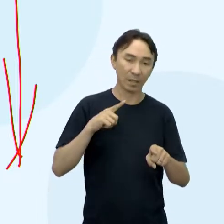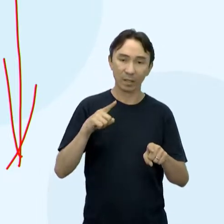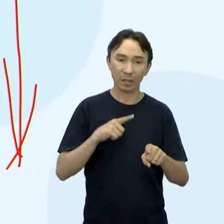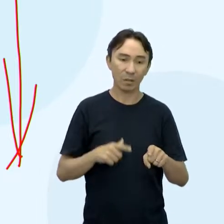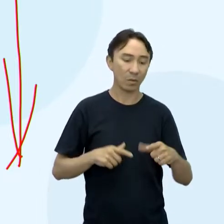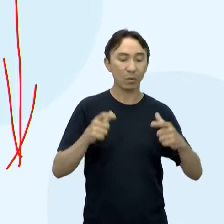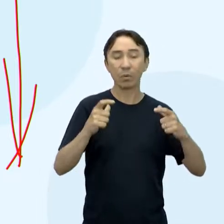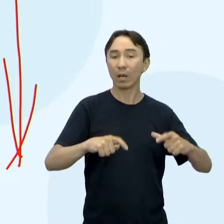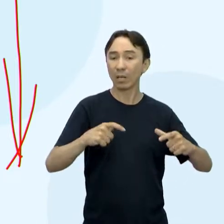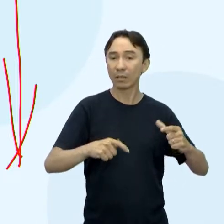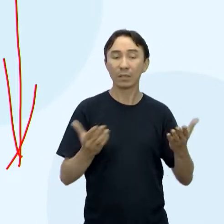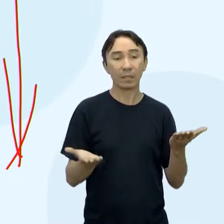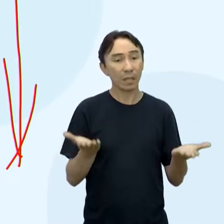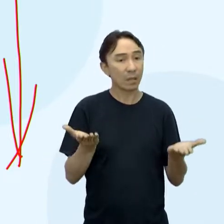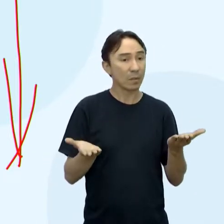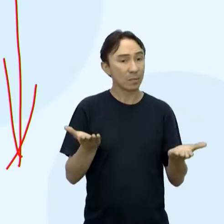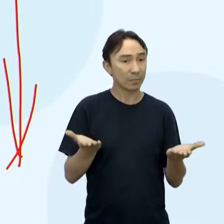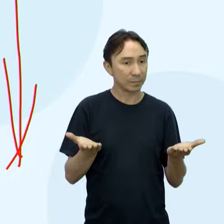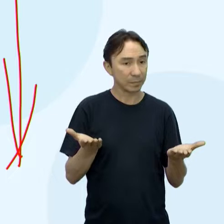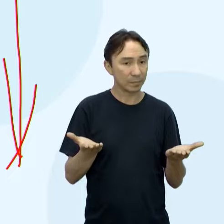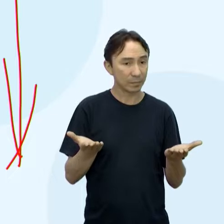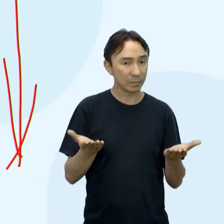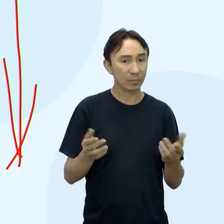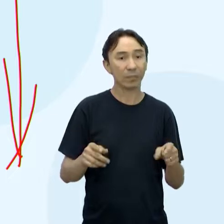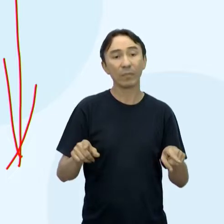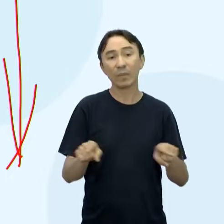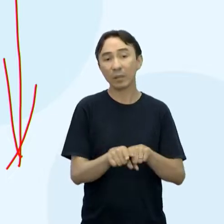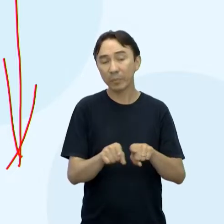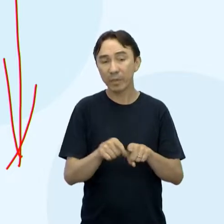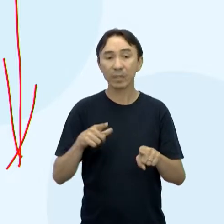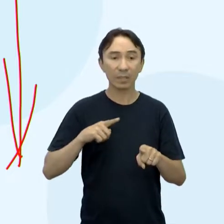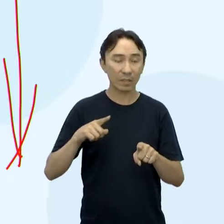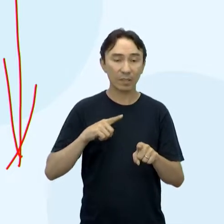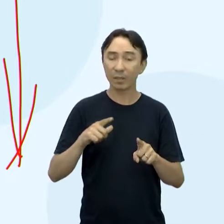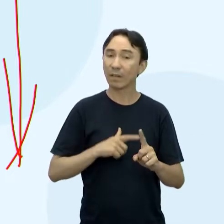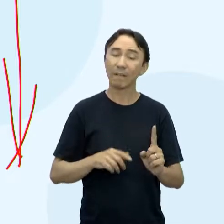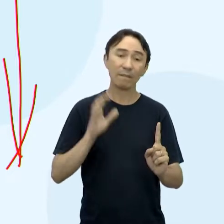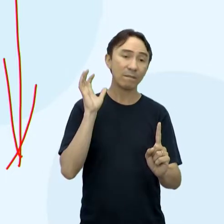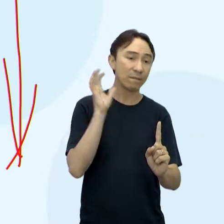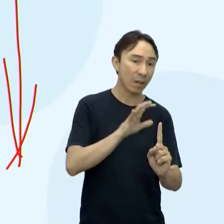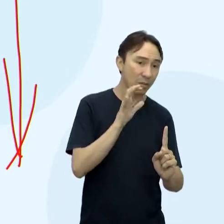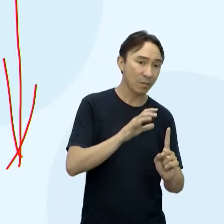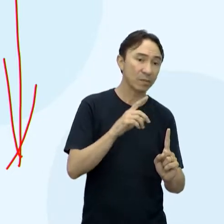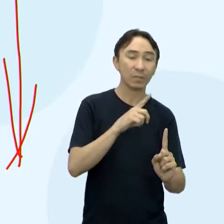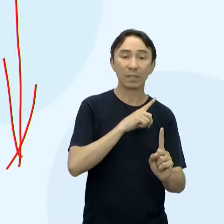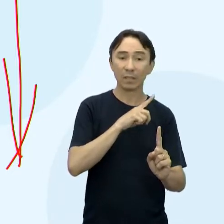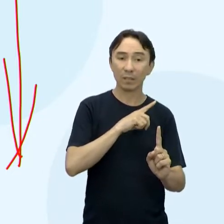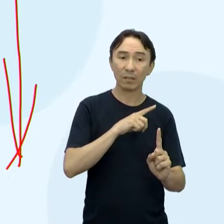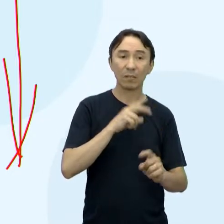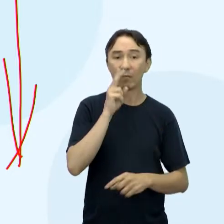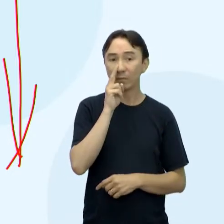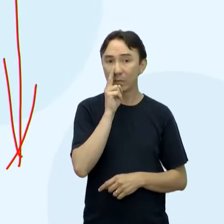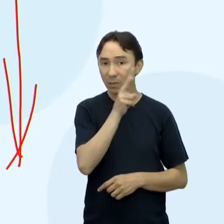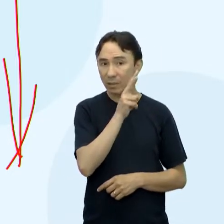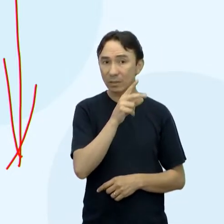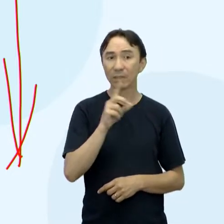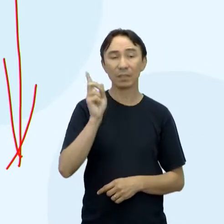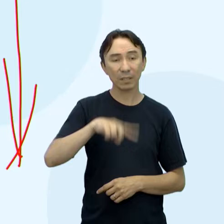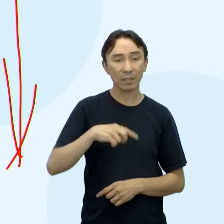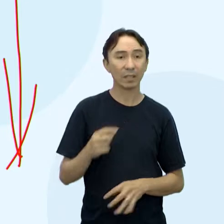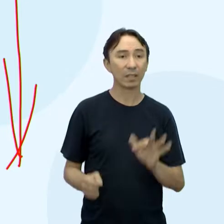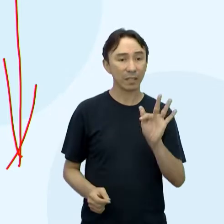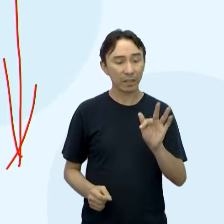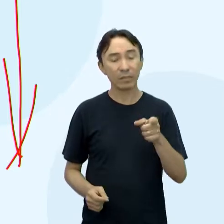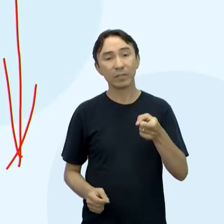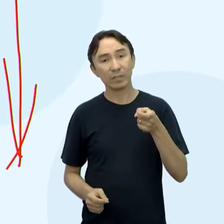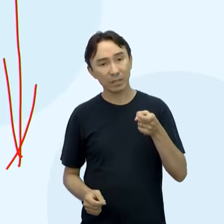aí. Tem a ação de uma força restauradora e conservadora, que é essa força elástica aqui, ó, que é